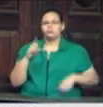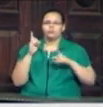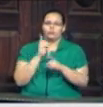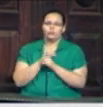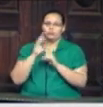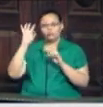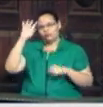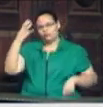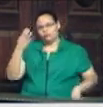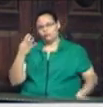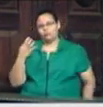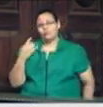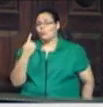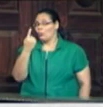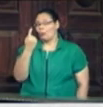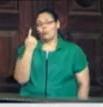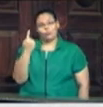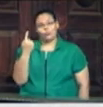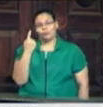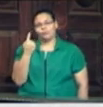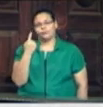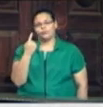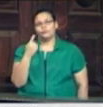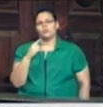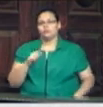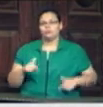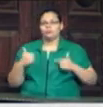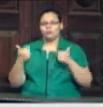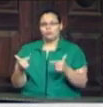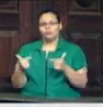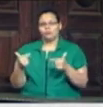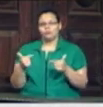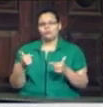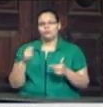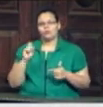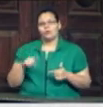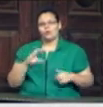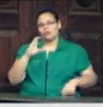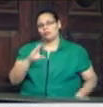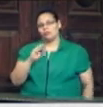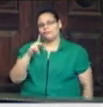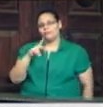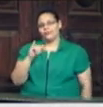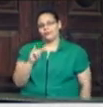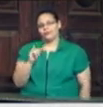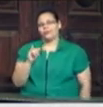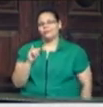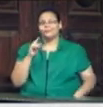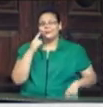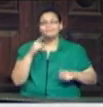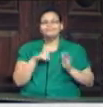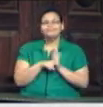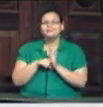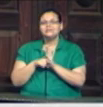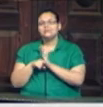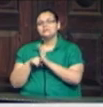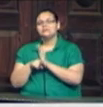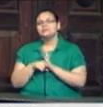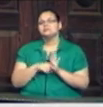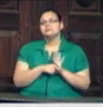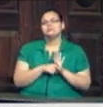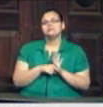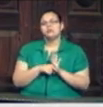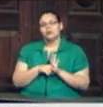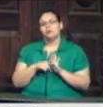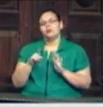a solução. E uma das iniciativas é a CPI, para investigar a questão